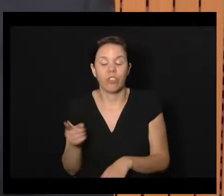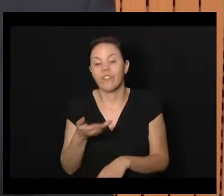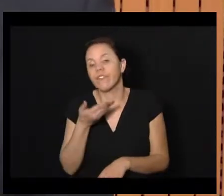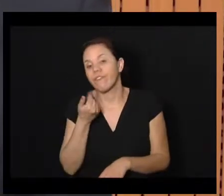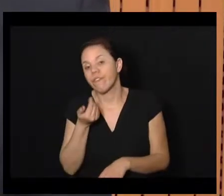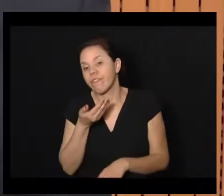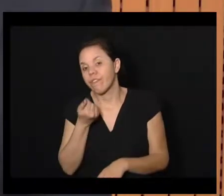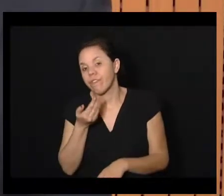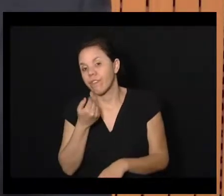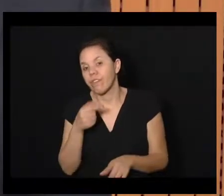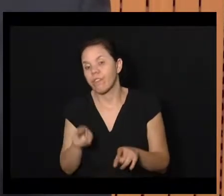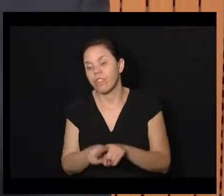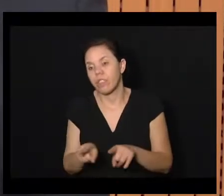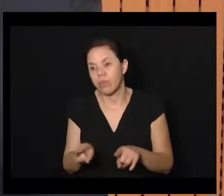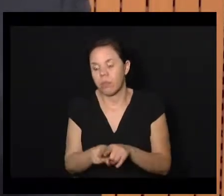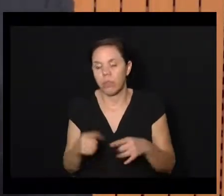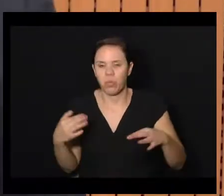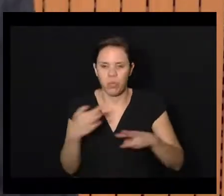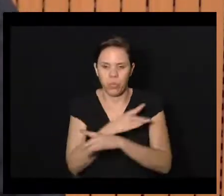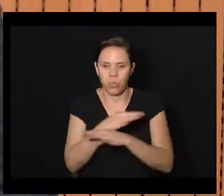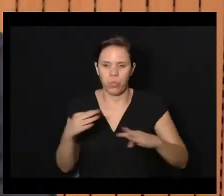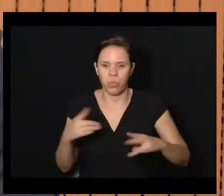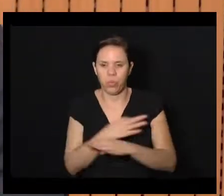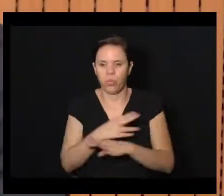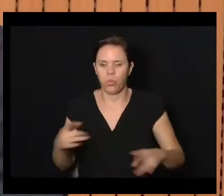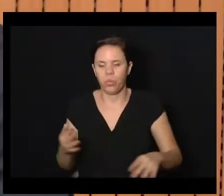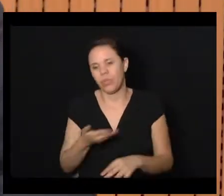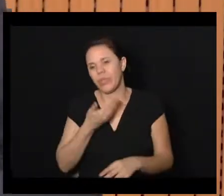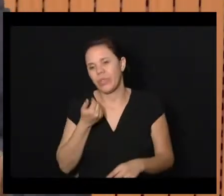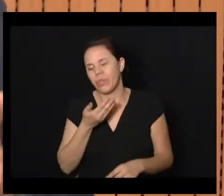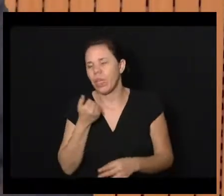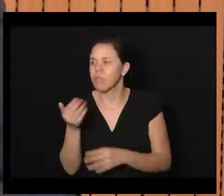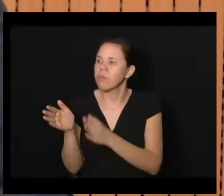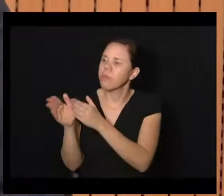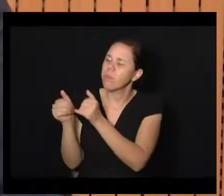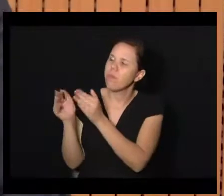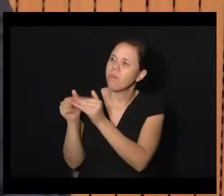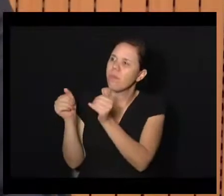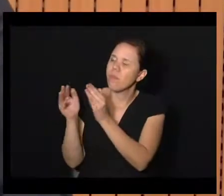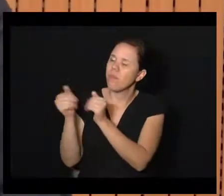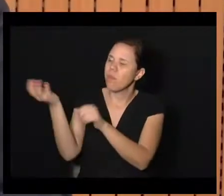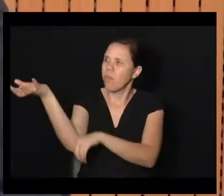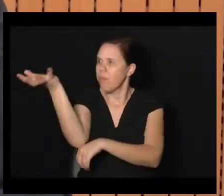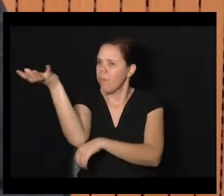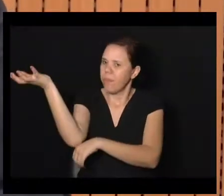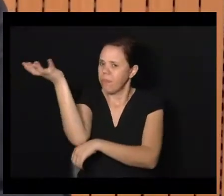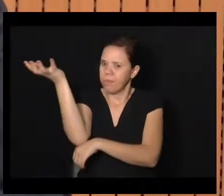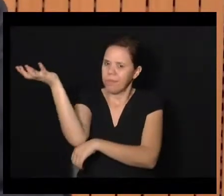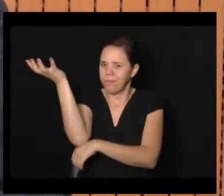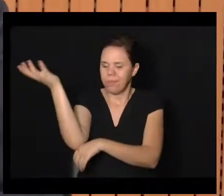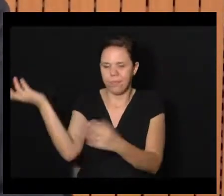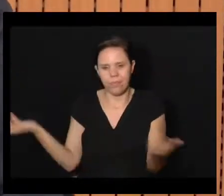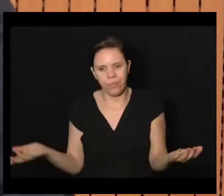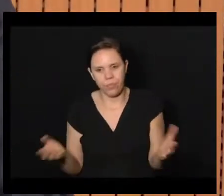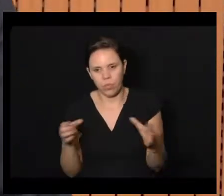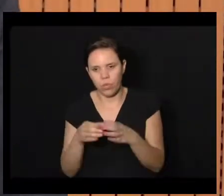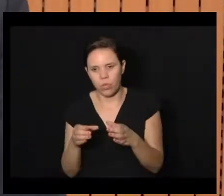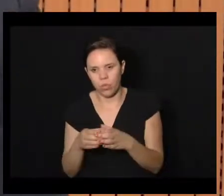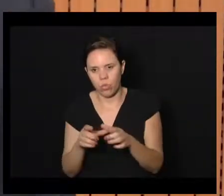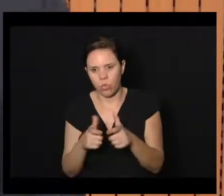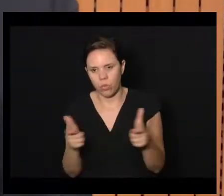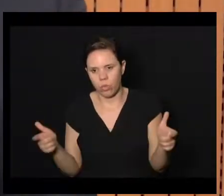the man de câncer pelo fluxo de pessoas é muito mais fácil pedir onde tem um grupo grande de pessoas